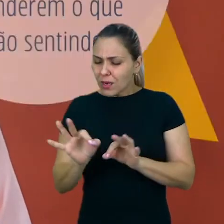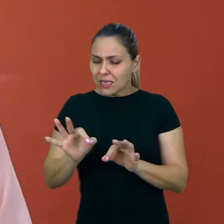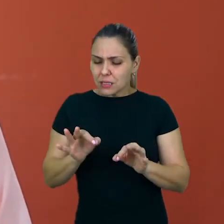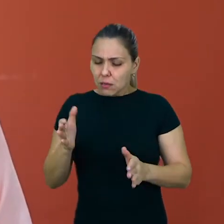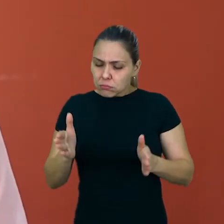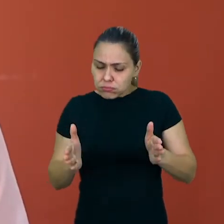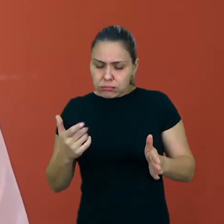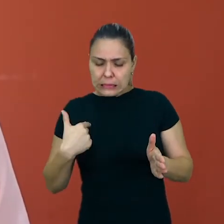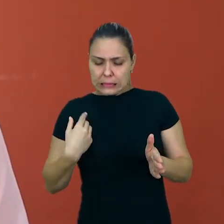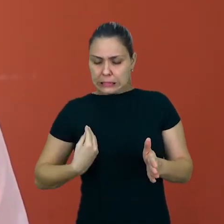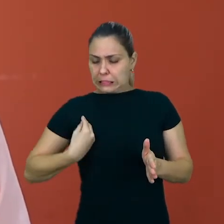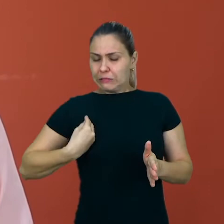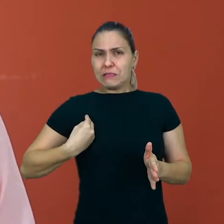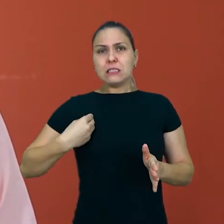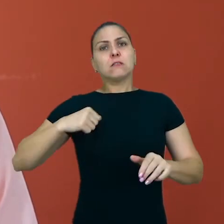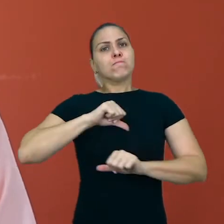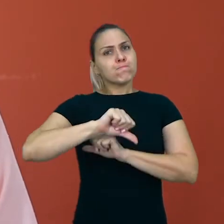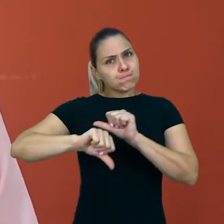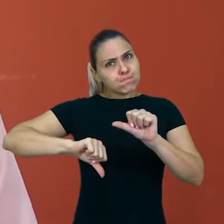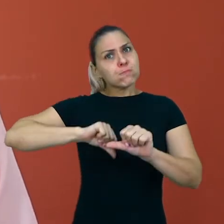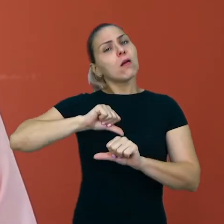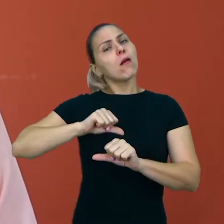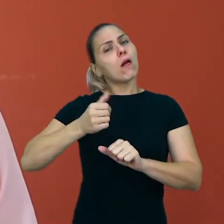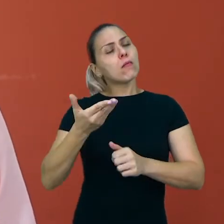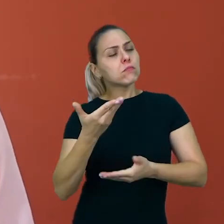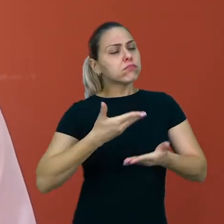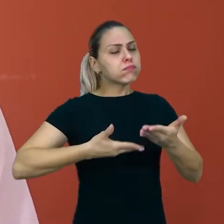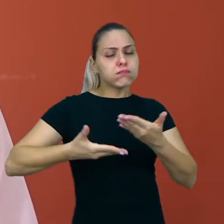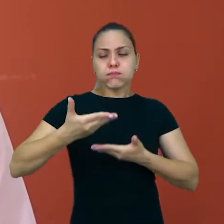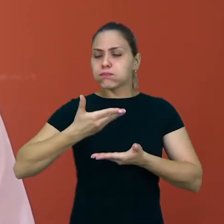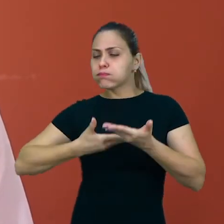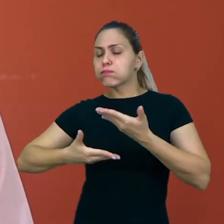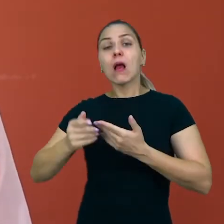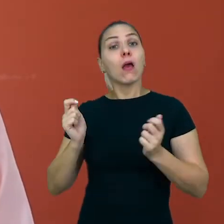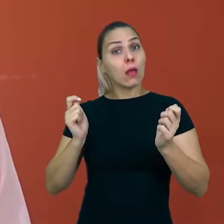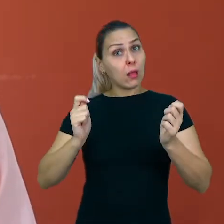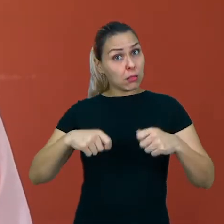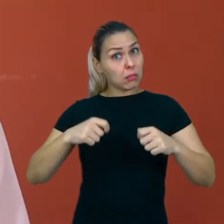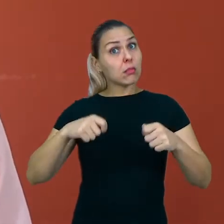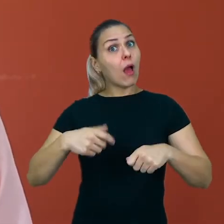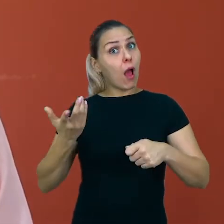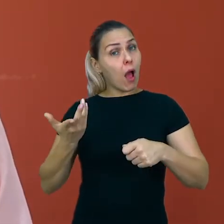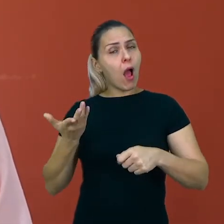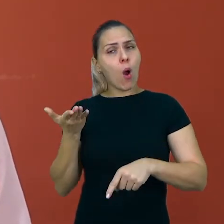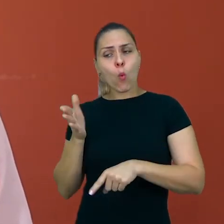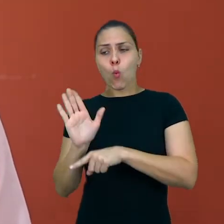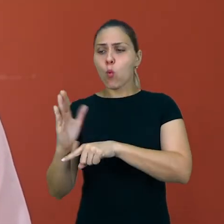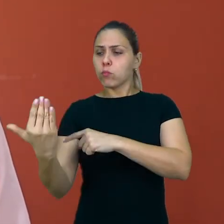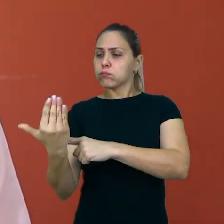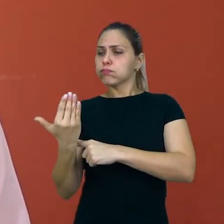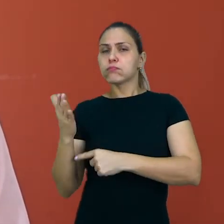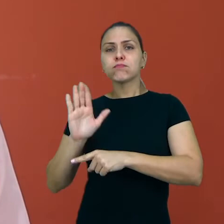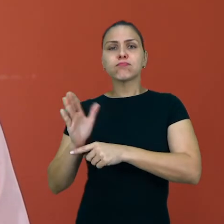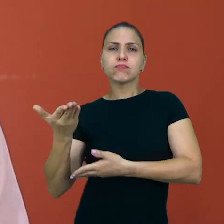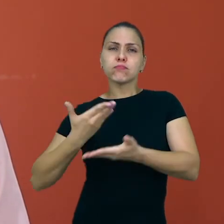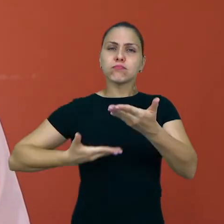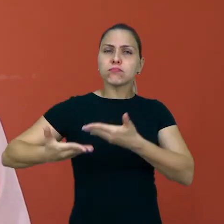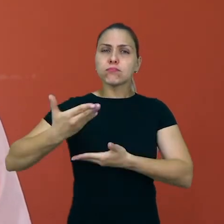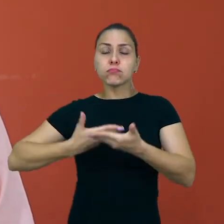organizarem diante desse cenário. Através do diálogo, é possível desenvolver algumas rotinas de